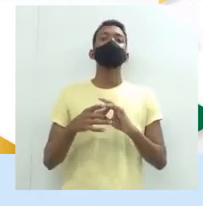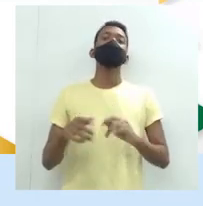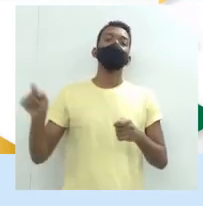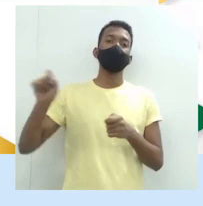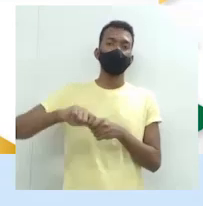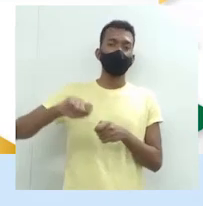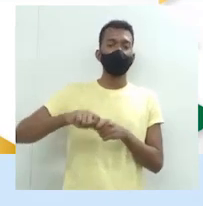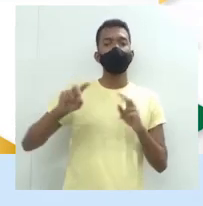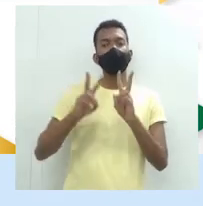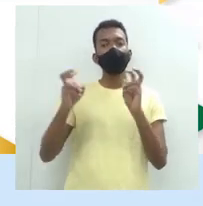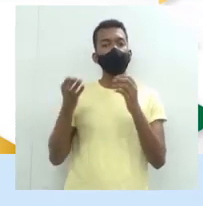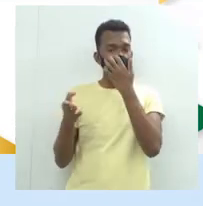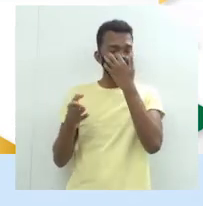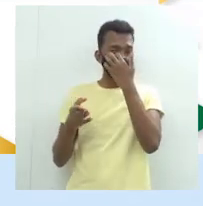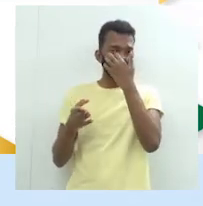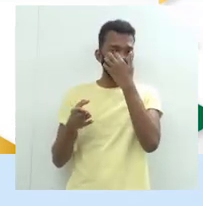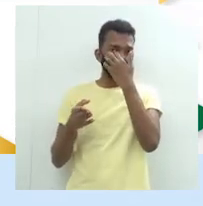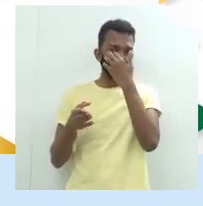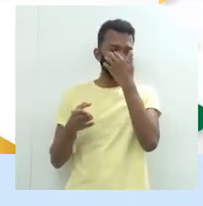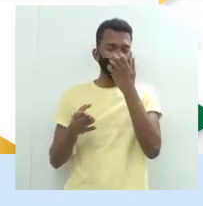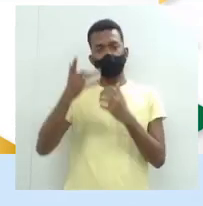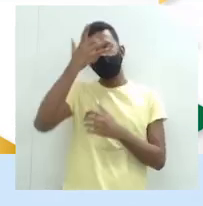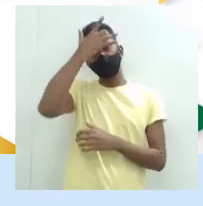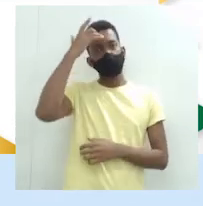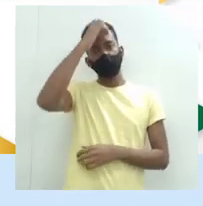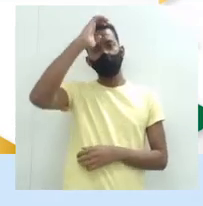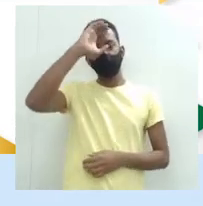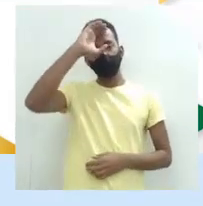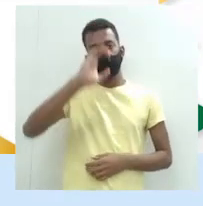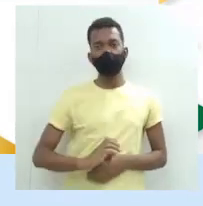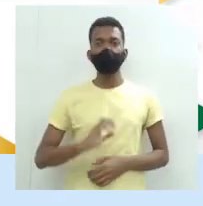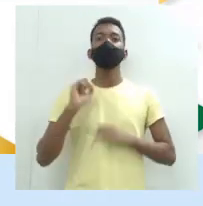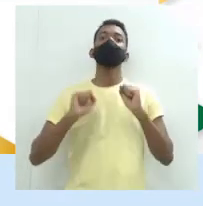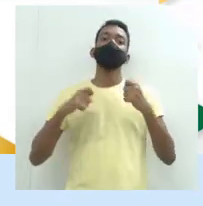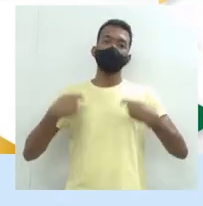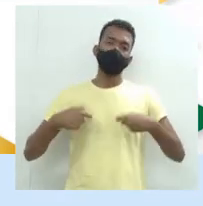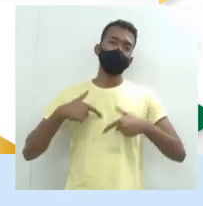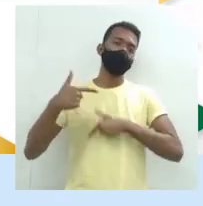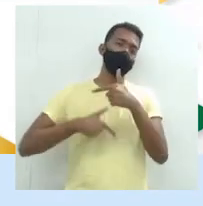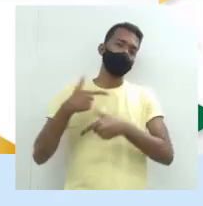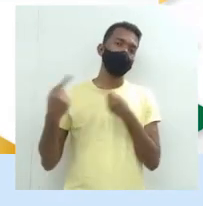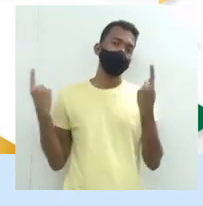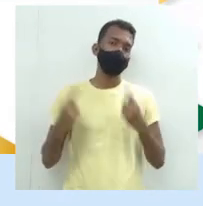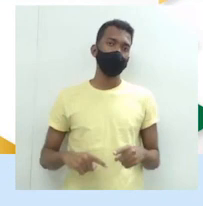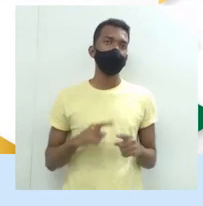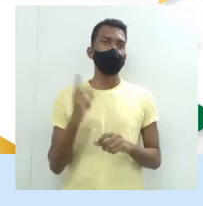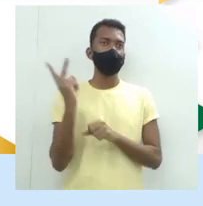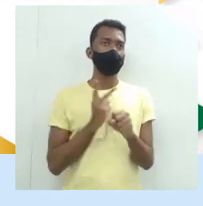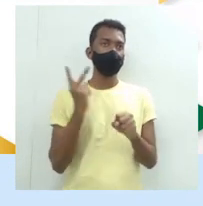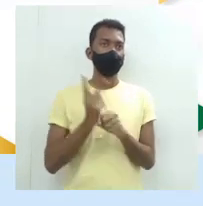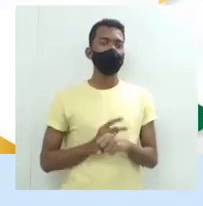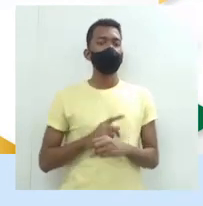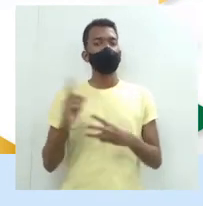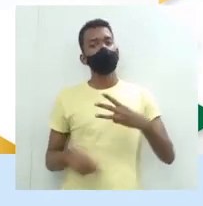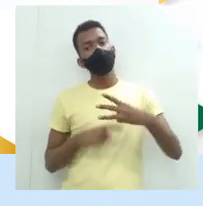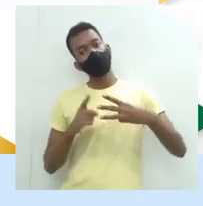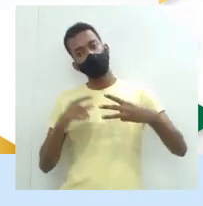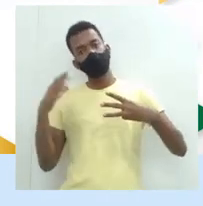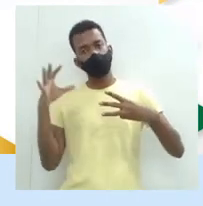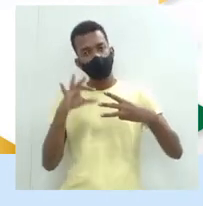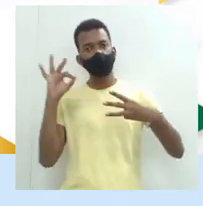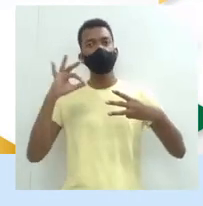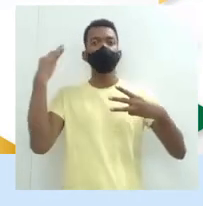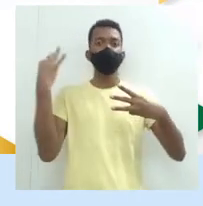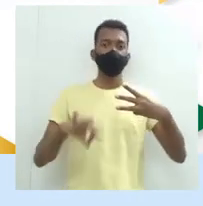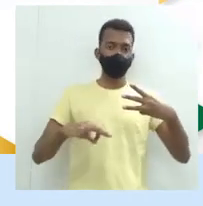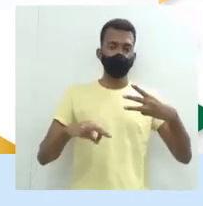enquanto cidadão, enquanto pessoa que precisa atuar contra a violência? Vamos lá. Number 2,